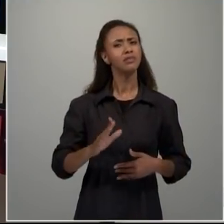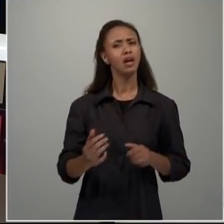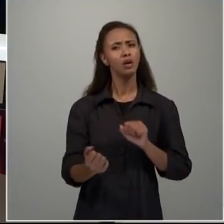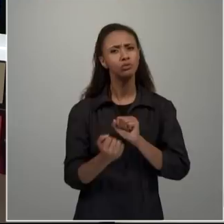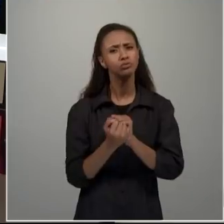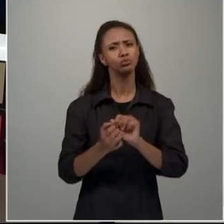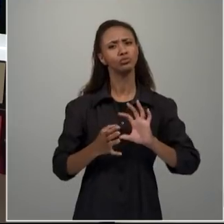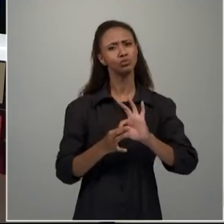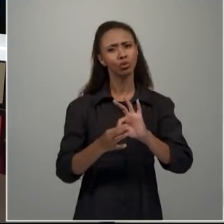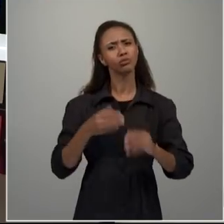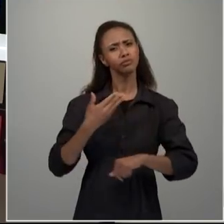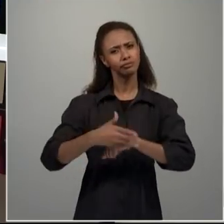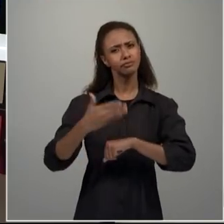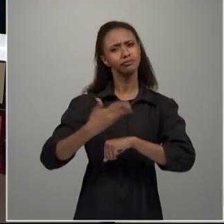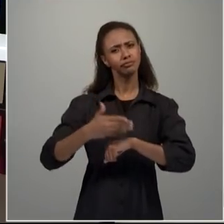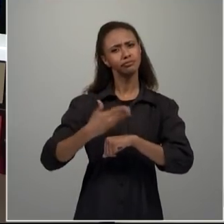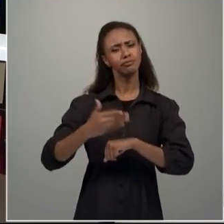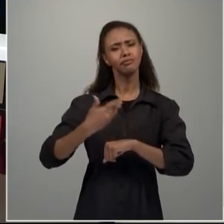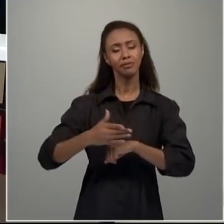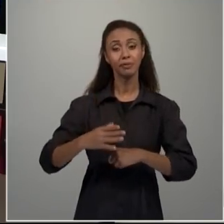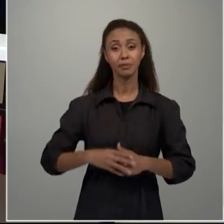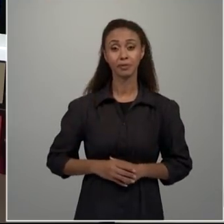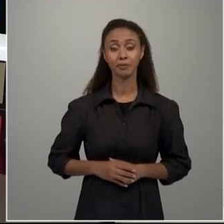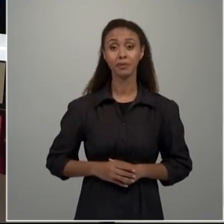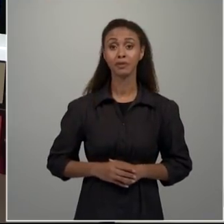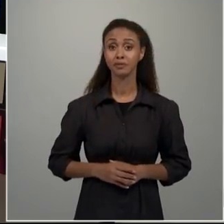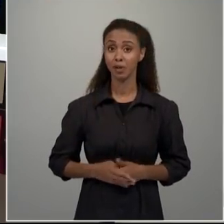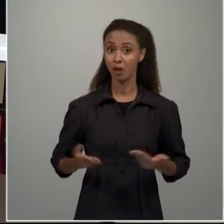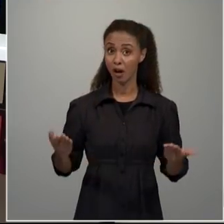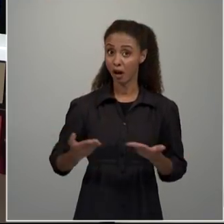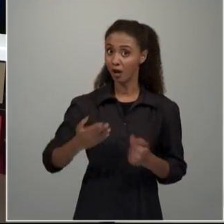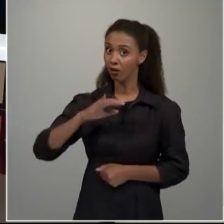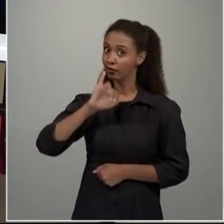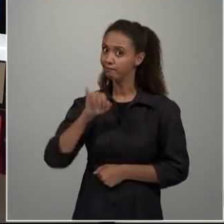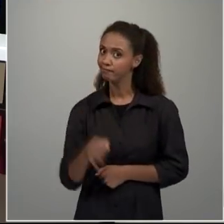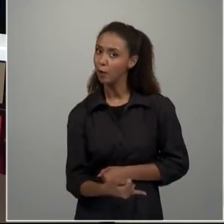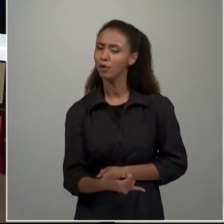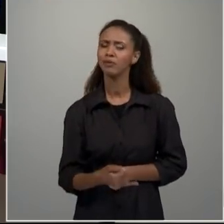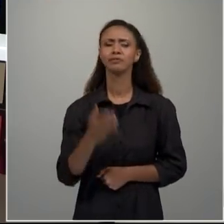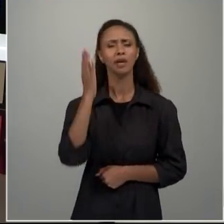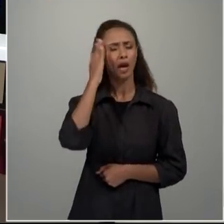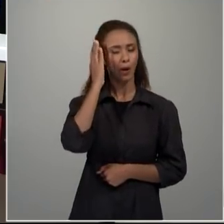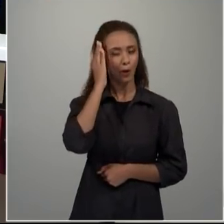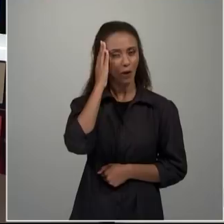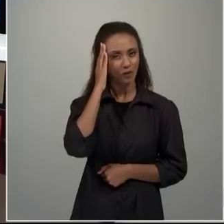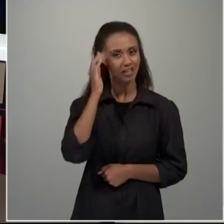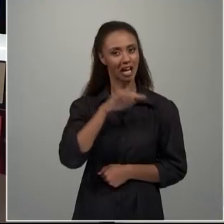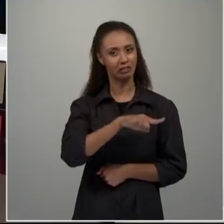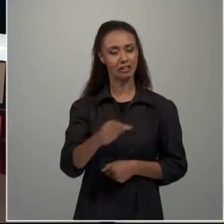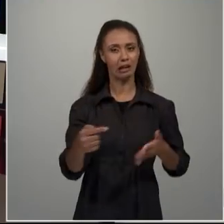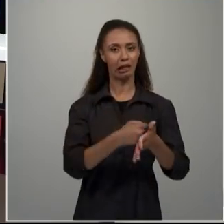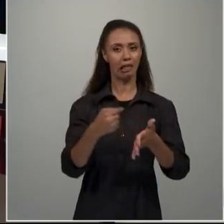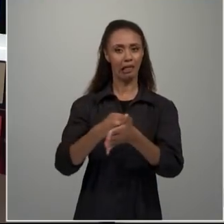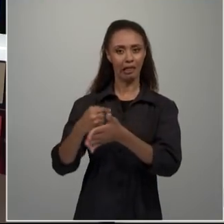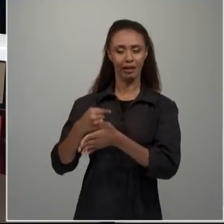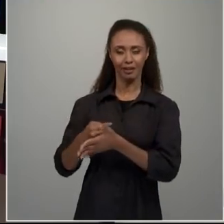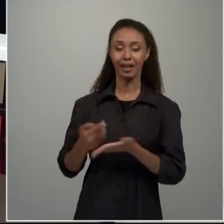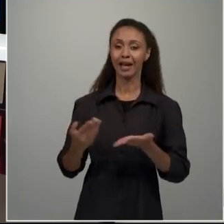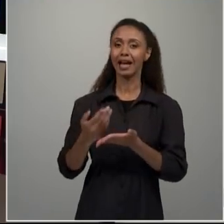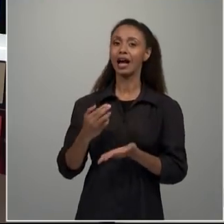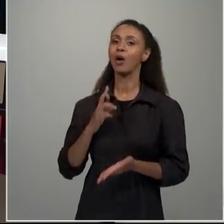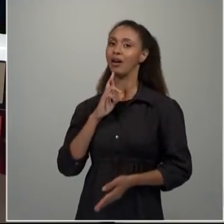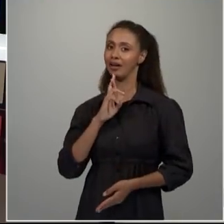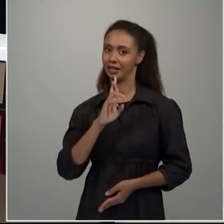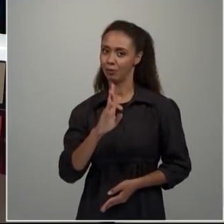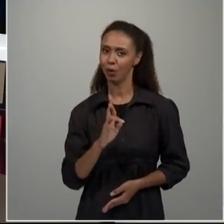bom tá então aqui que a gente tem agora é o momento e sei que tem um monte de perguntas a gente vai começar a responder uma por